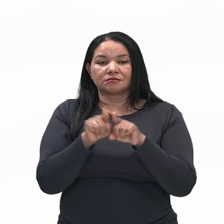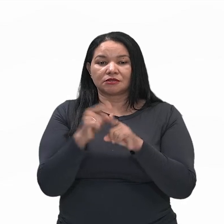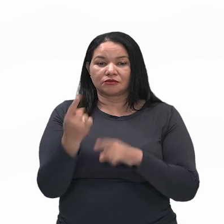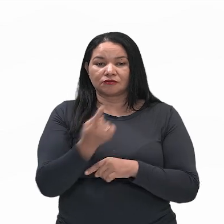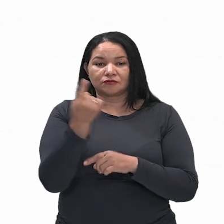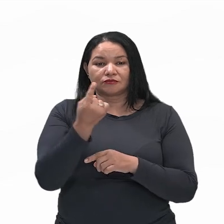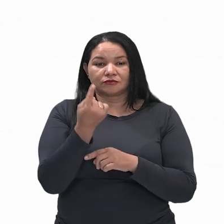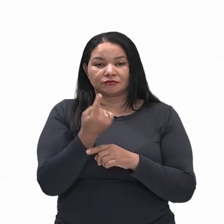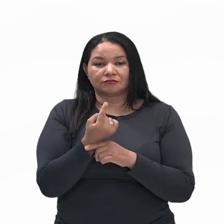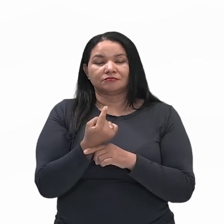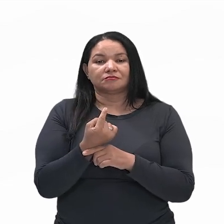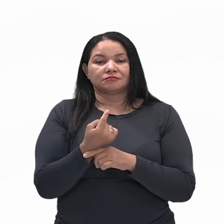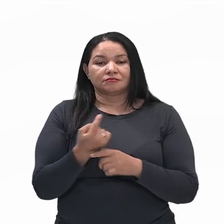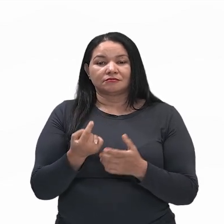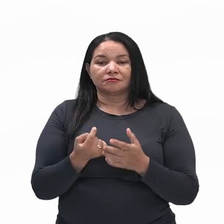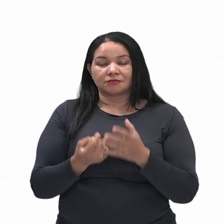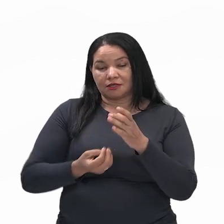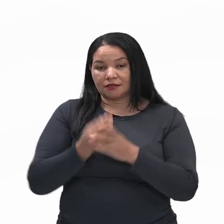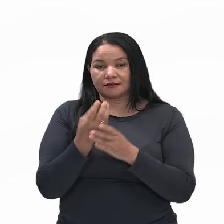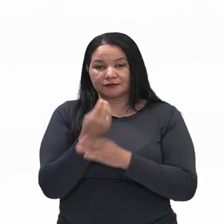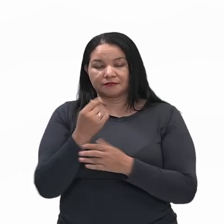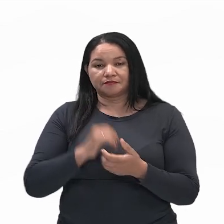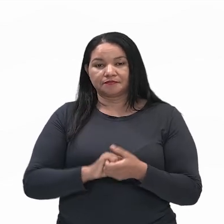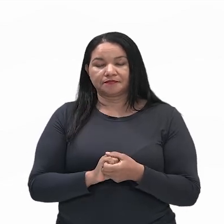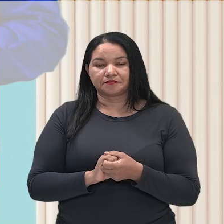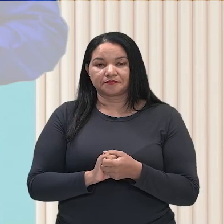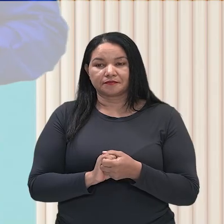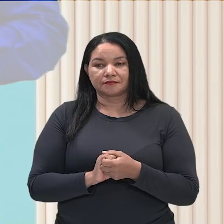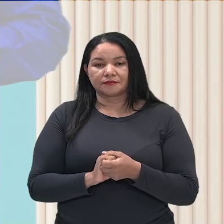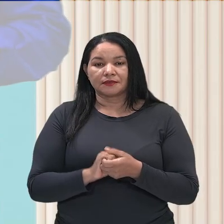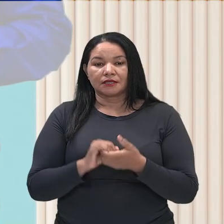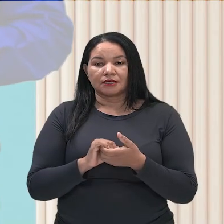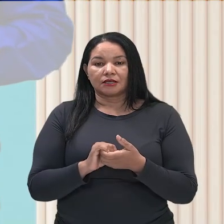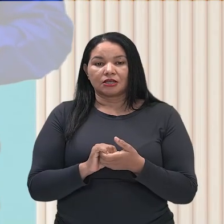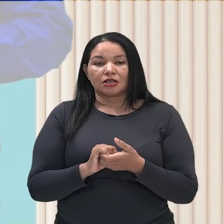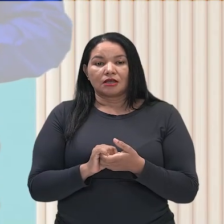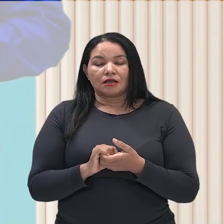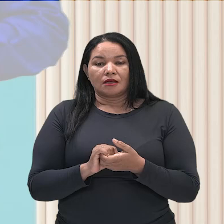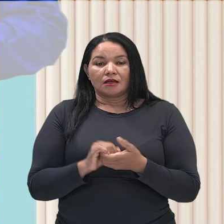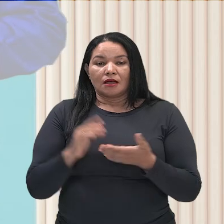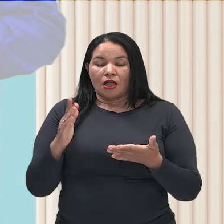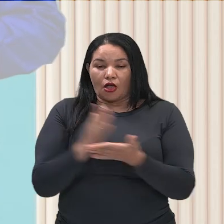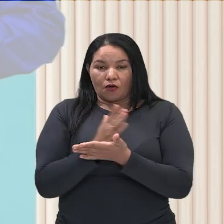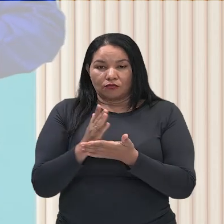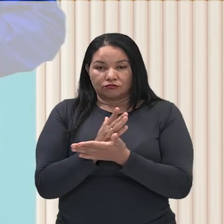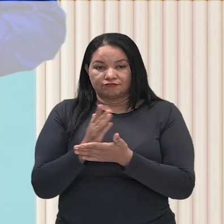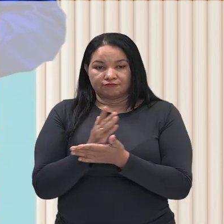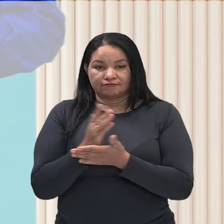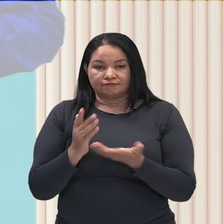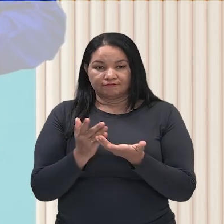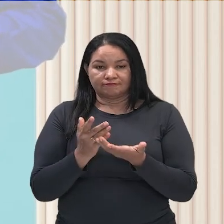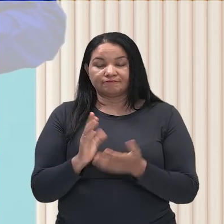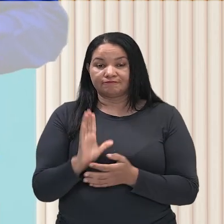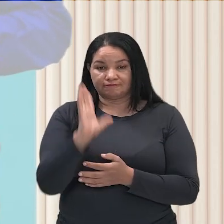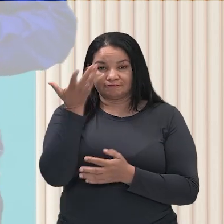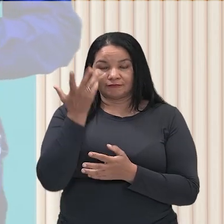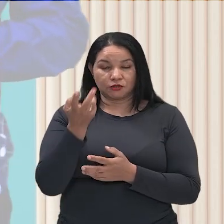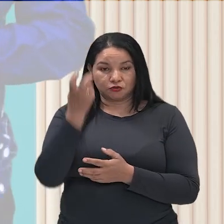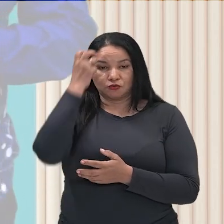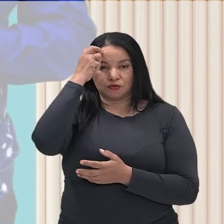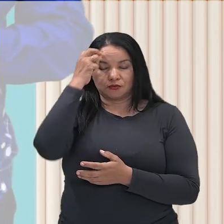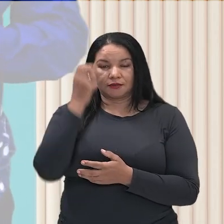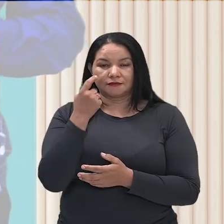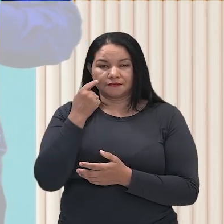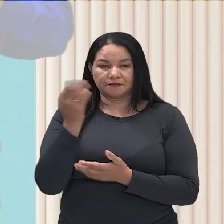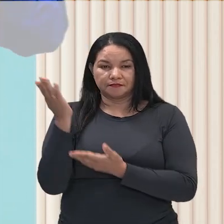vezes imprevisíveis. Tá? Aqui nós temos alguns eventos culturais. Tá? Então, esses